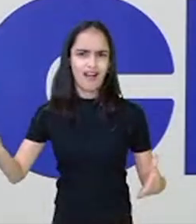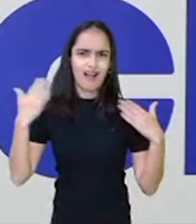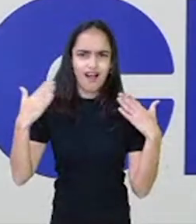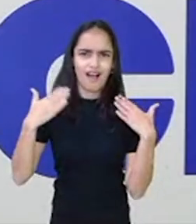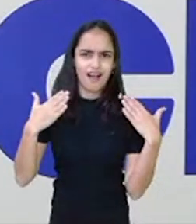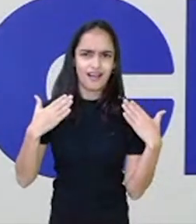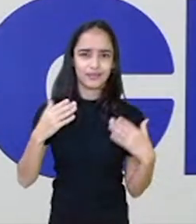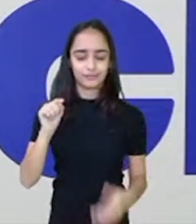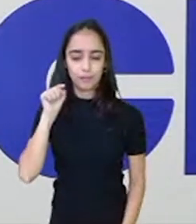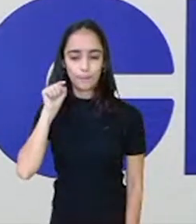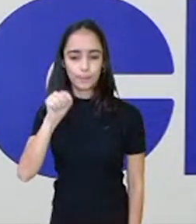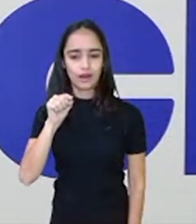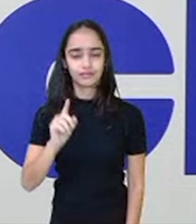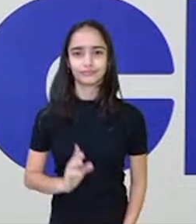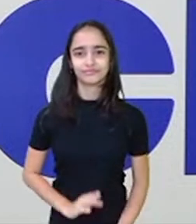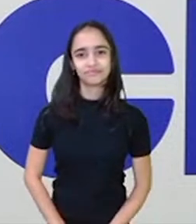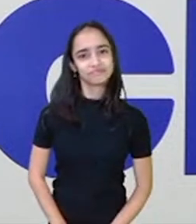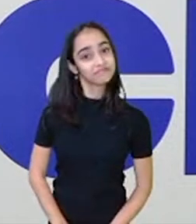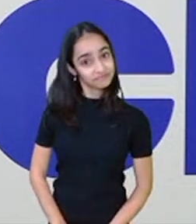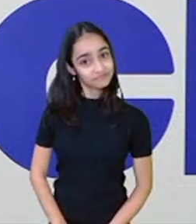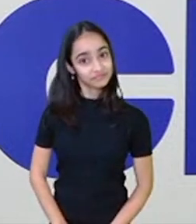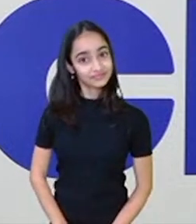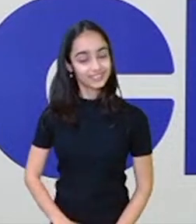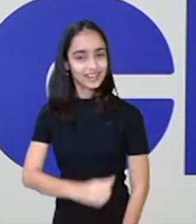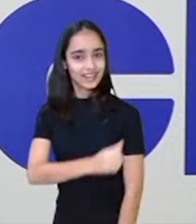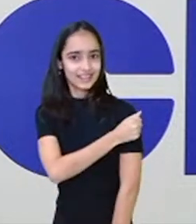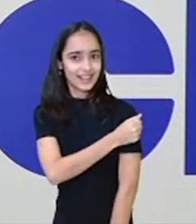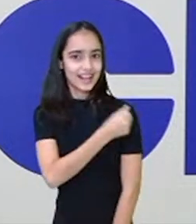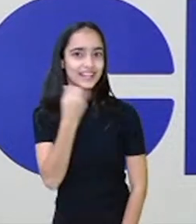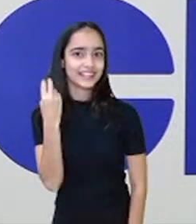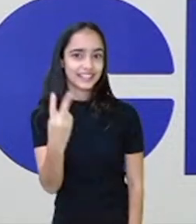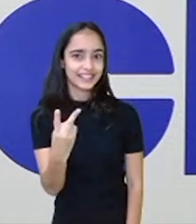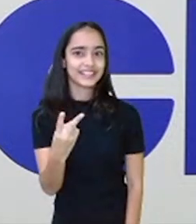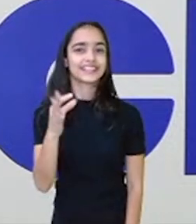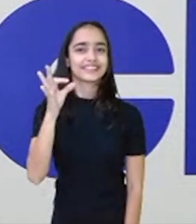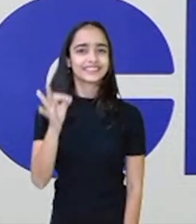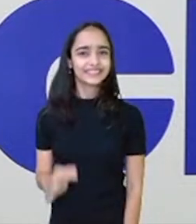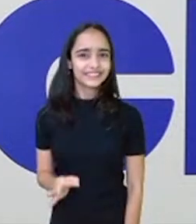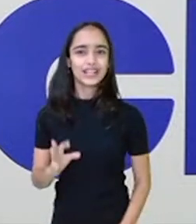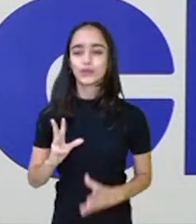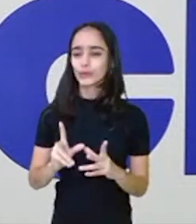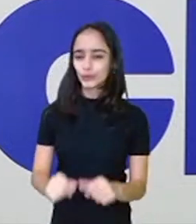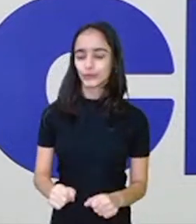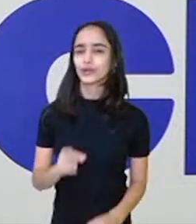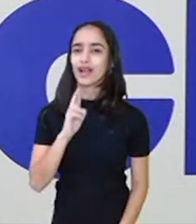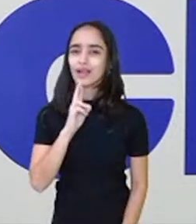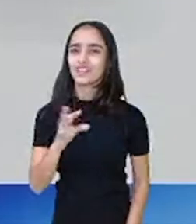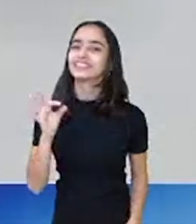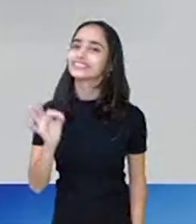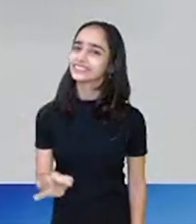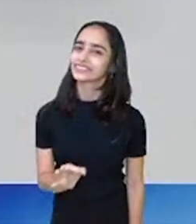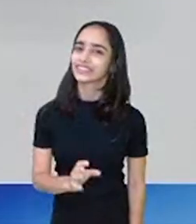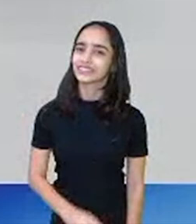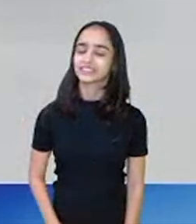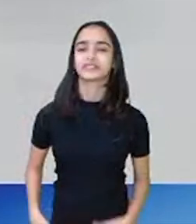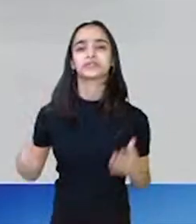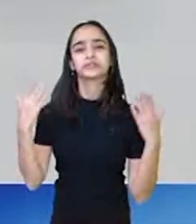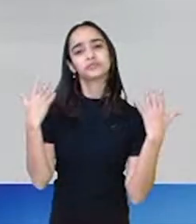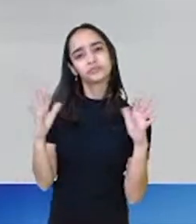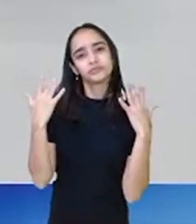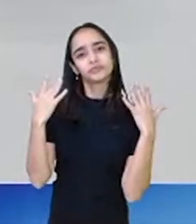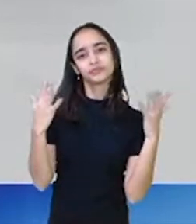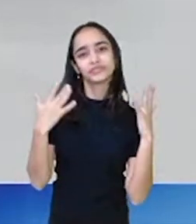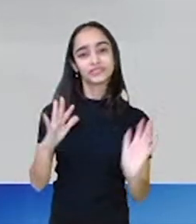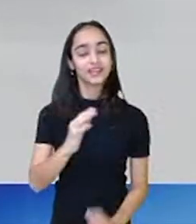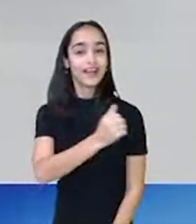viu? Olha Tanto aí. o Lucas na letra B e a Ana já chegou aqui com a letra C também respondendo. Muito